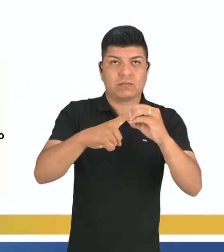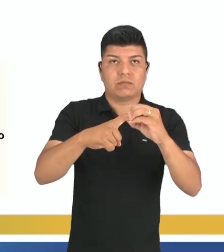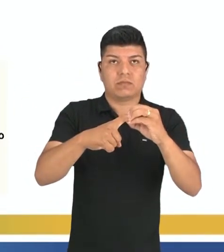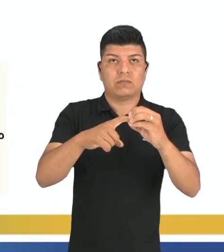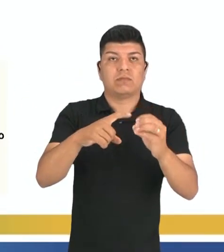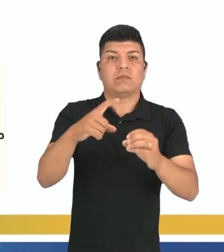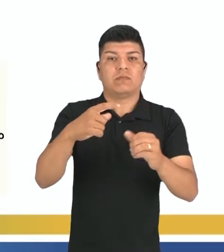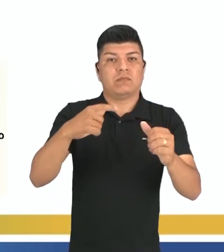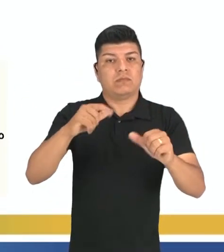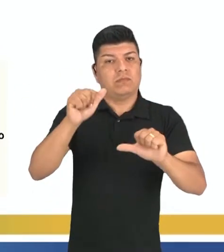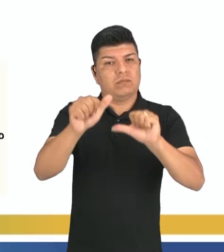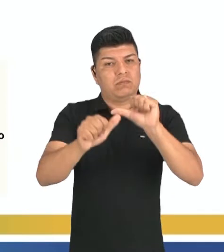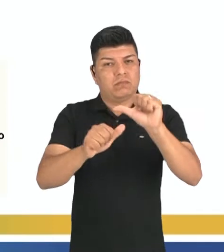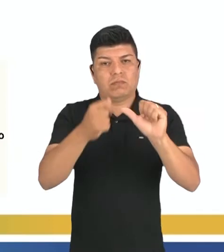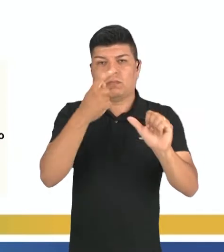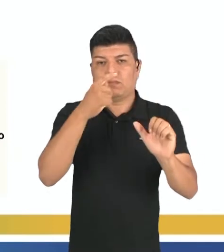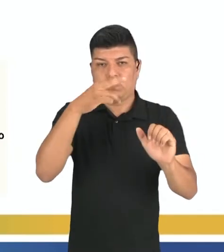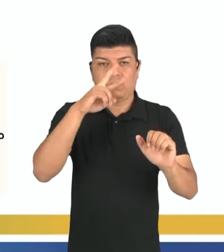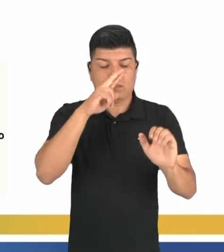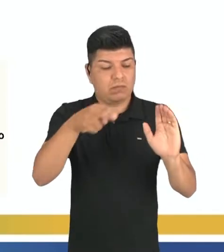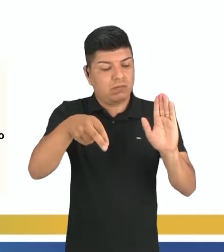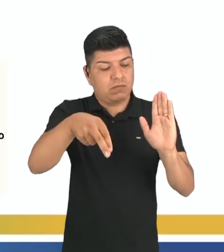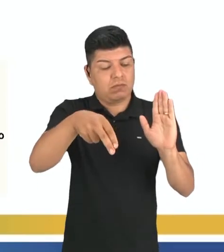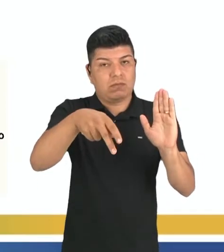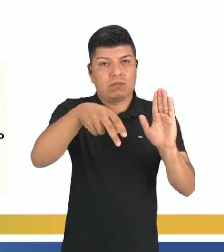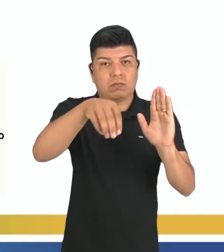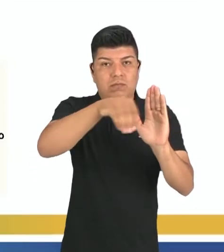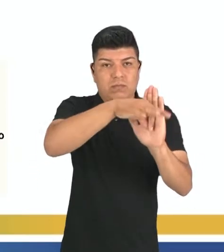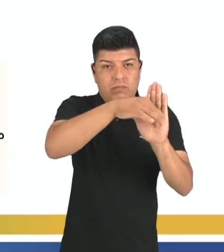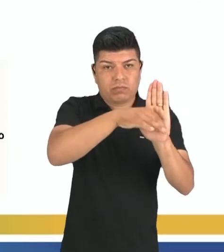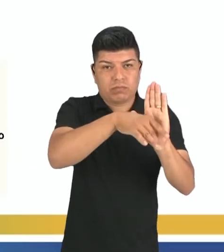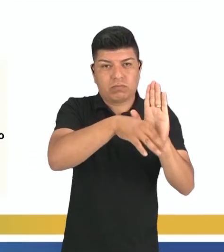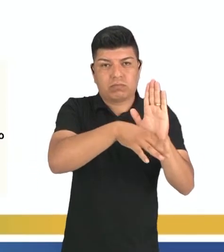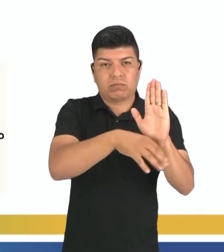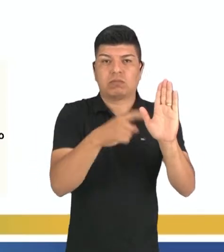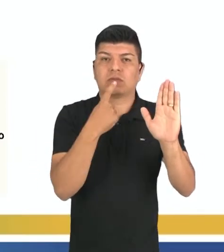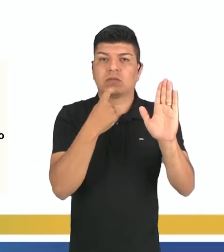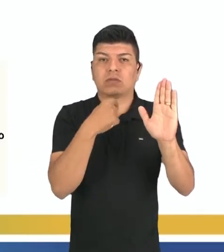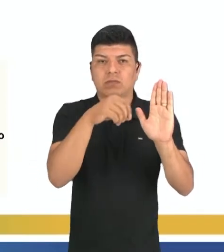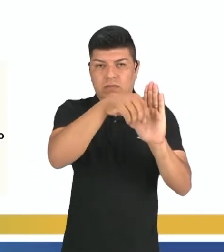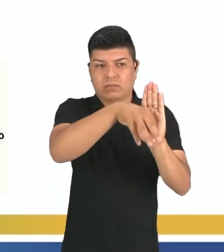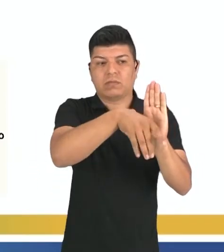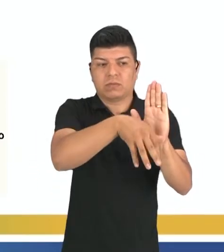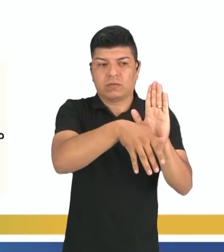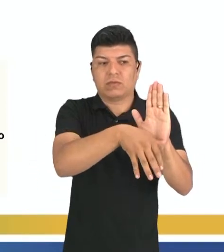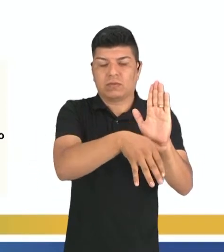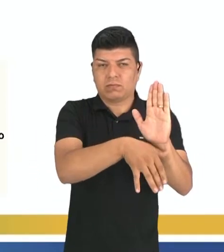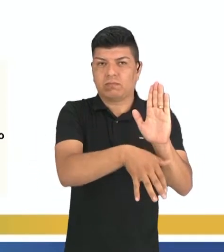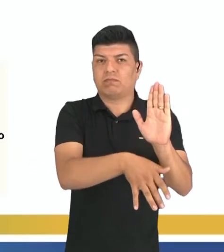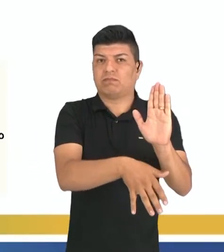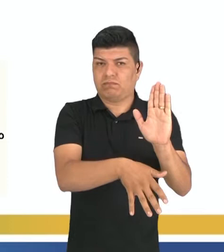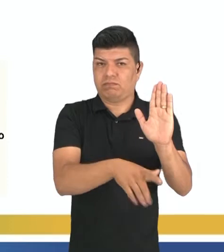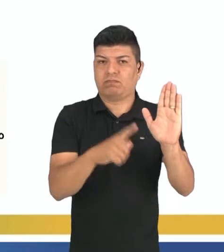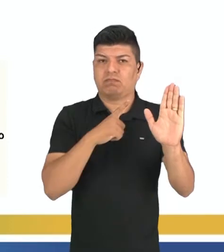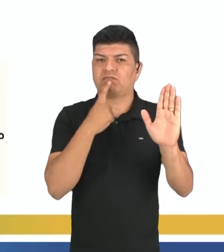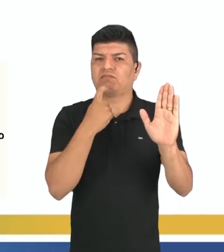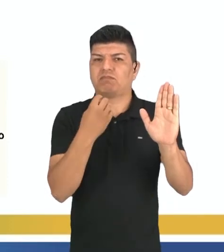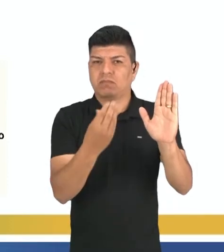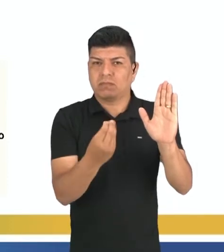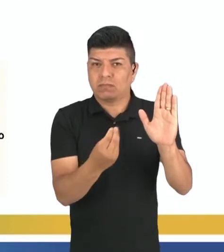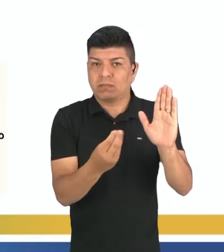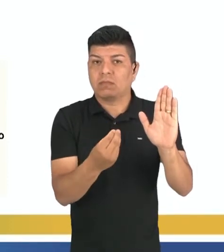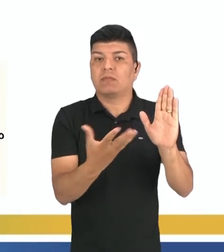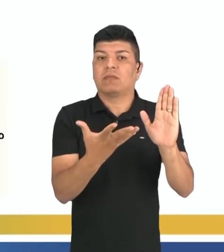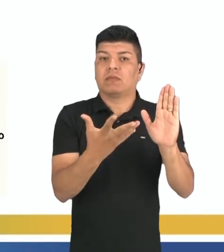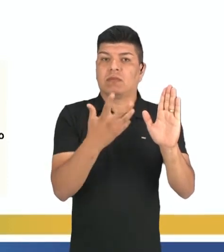ele sofre uma descamação, ele já estava todo nutrido, vascularizado, com bastante sangue. À medida